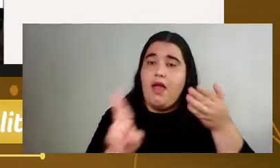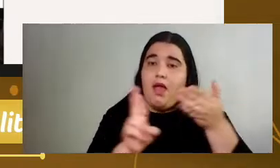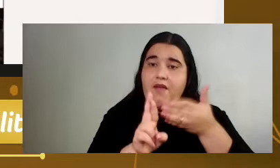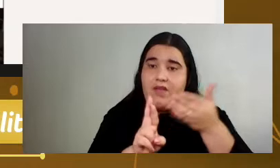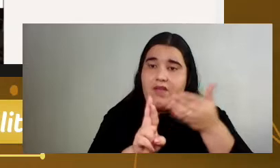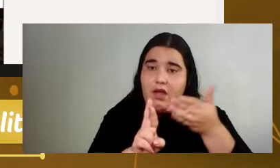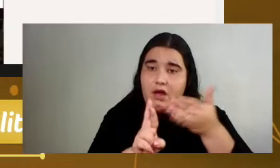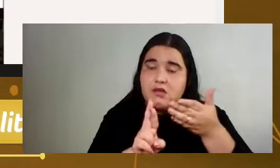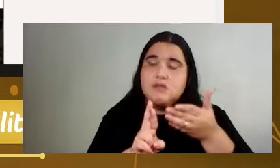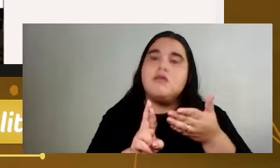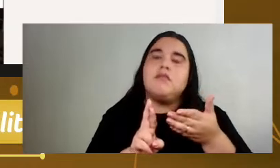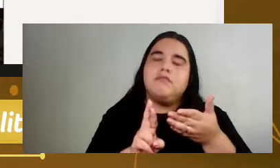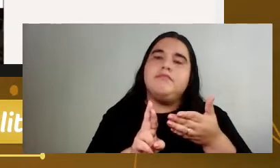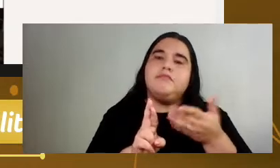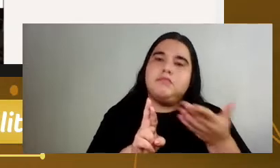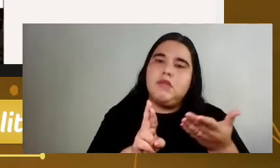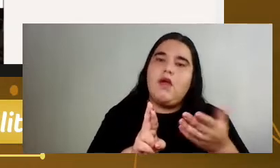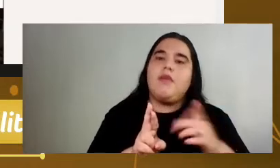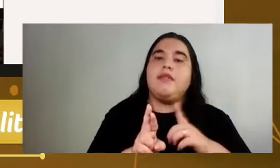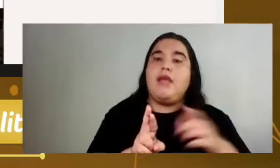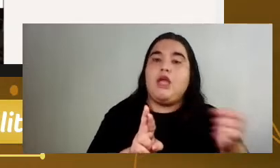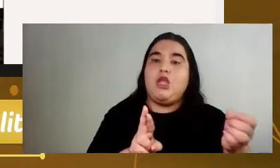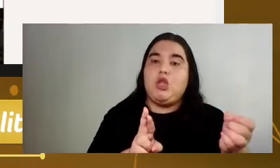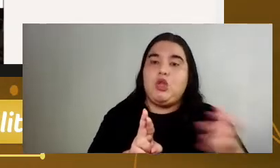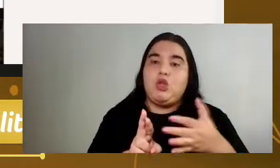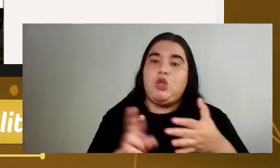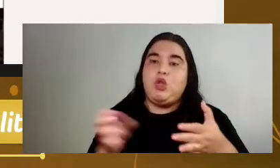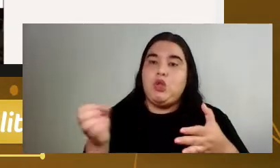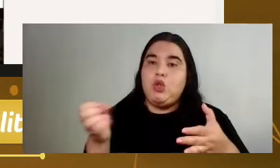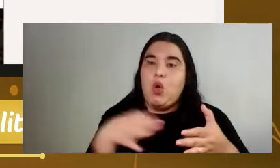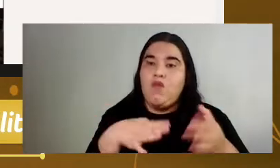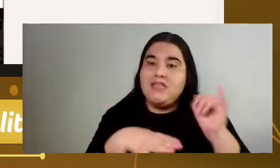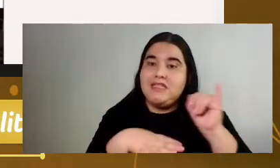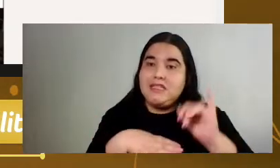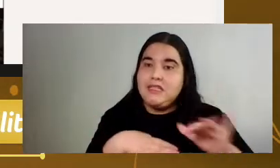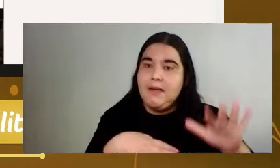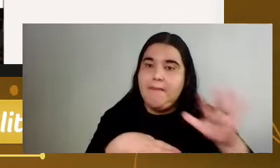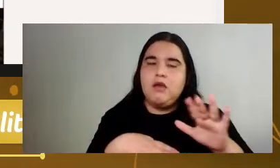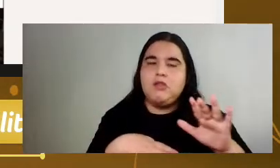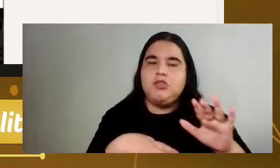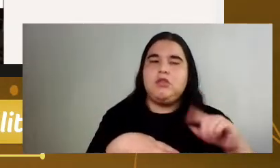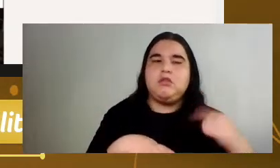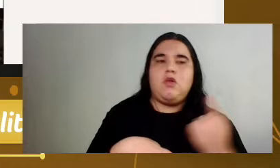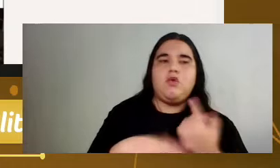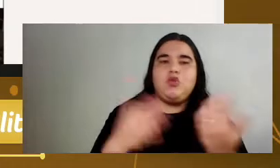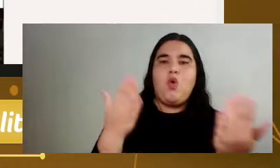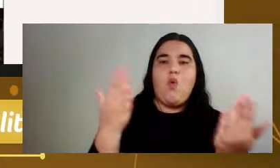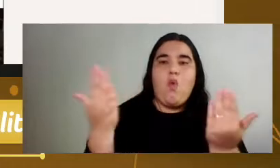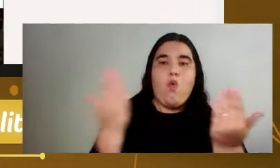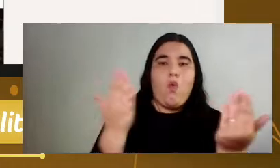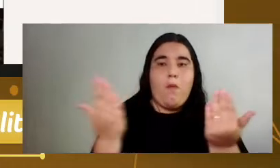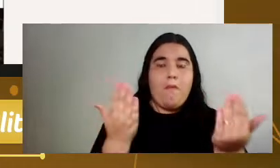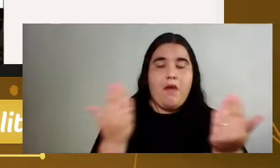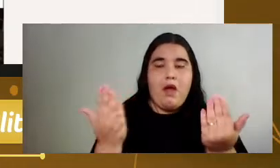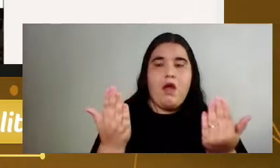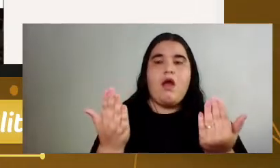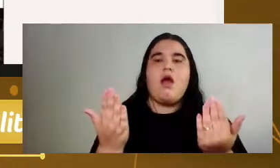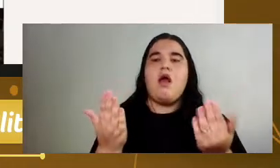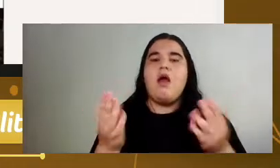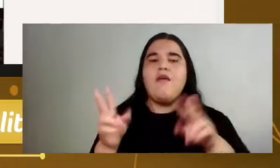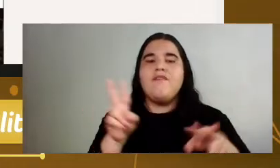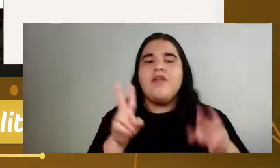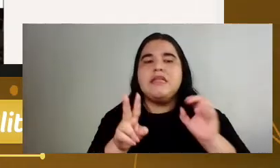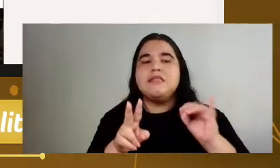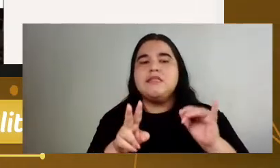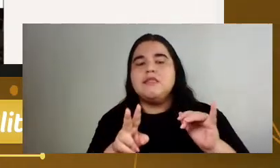partir do momento que vão surgindo novas imagens, a gente compara e vê se ocorreu alguma mudança. Mas para